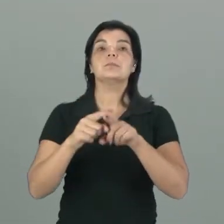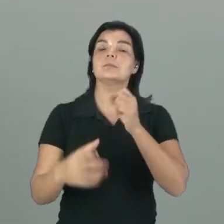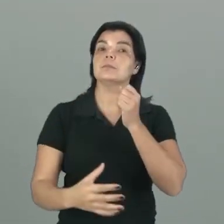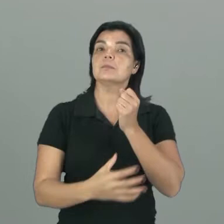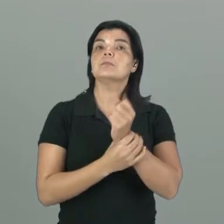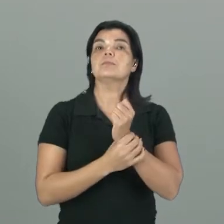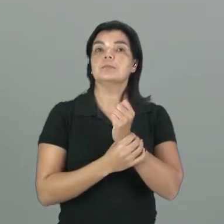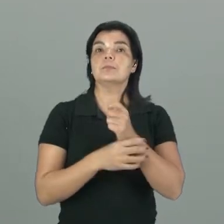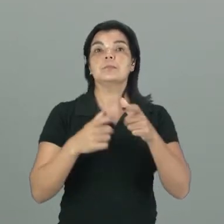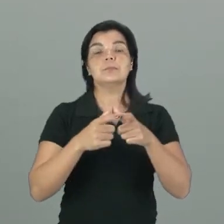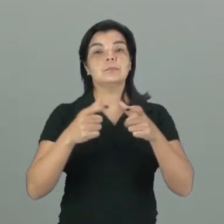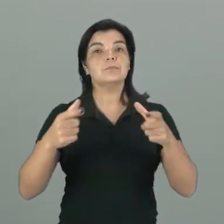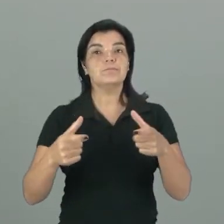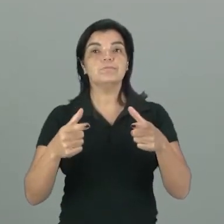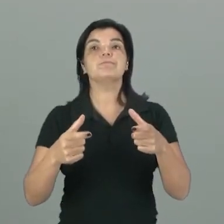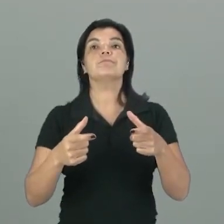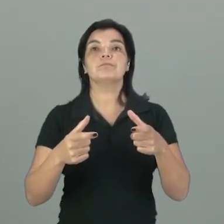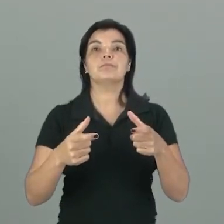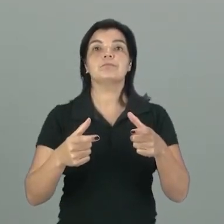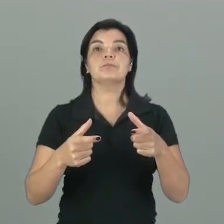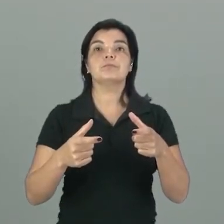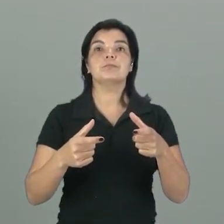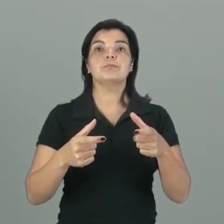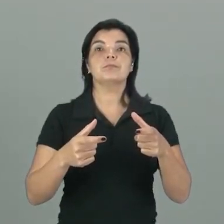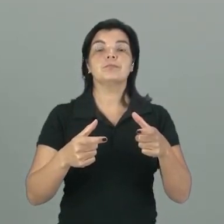garante uma maior dispersão